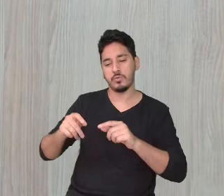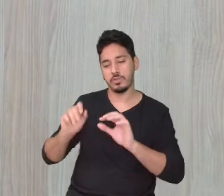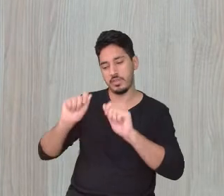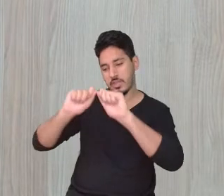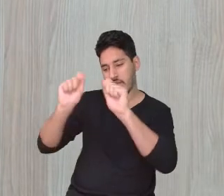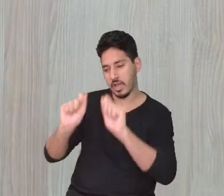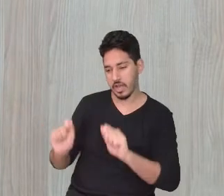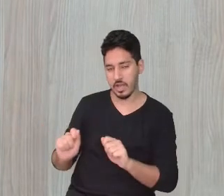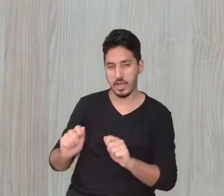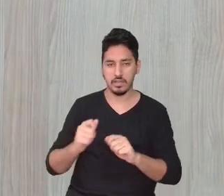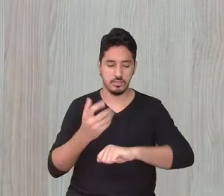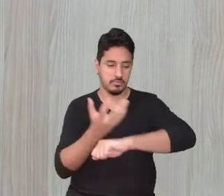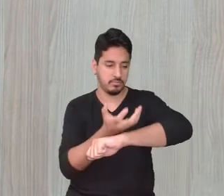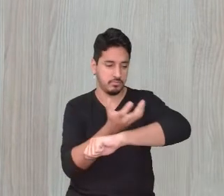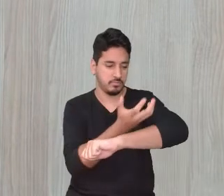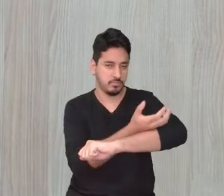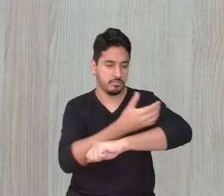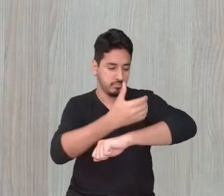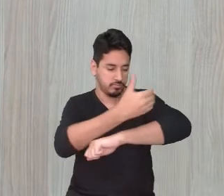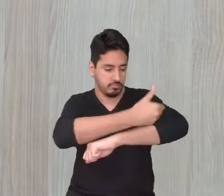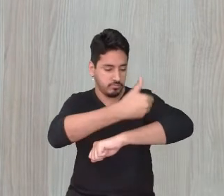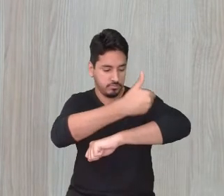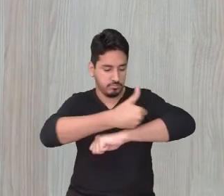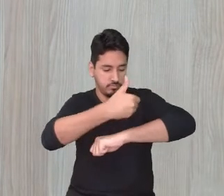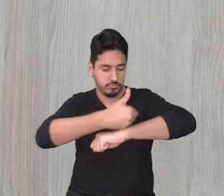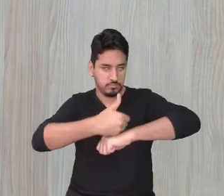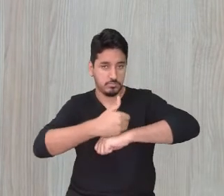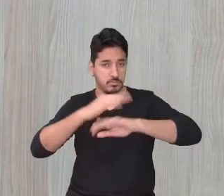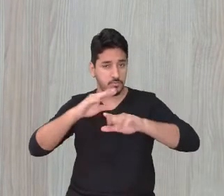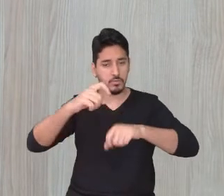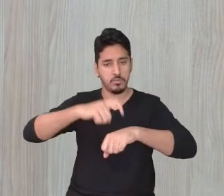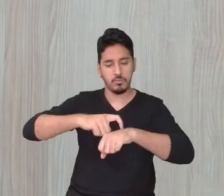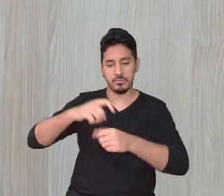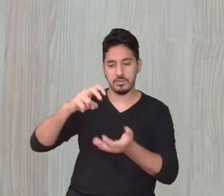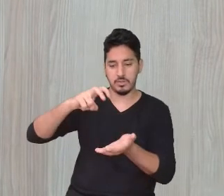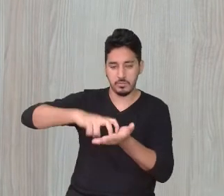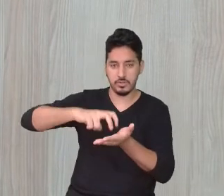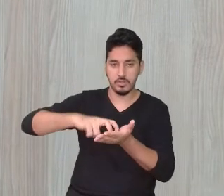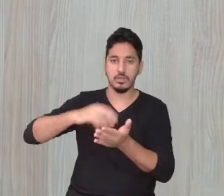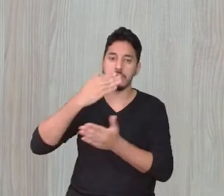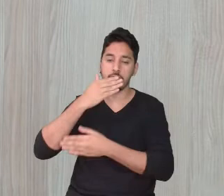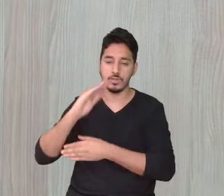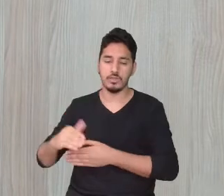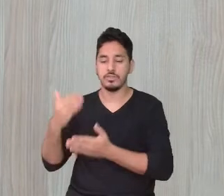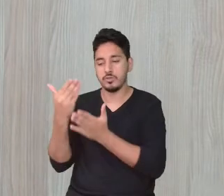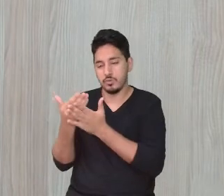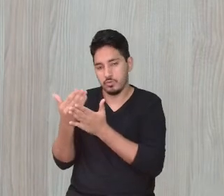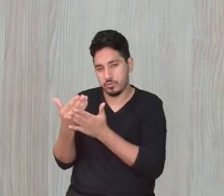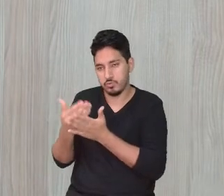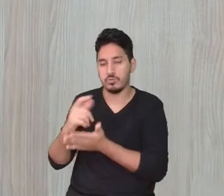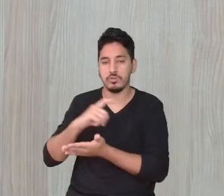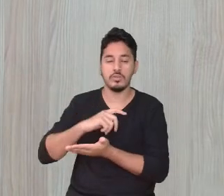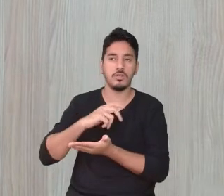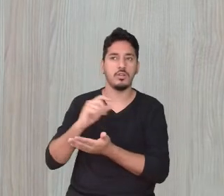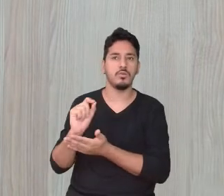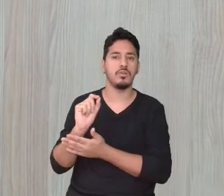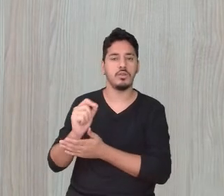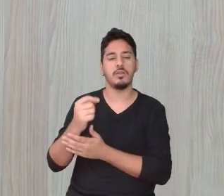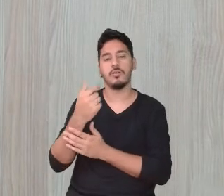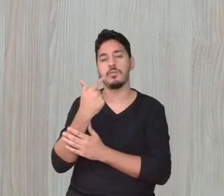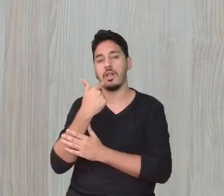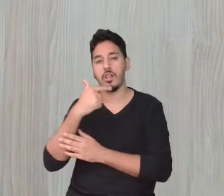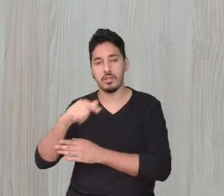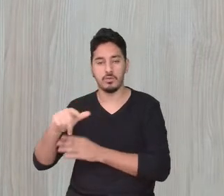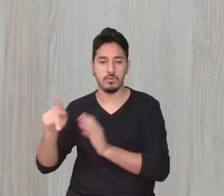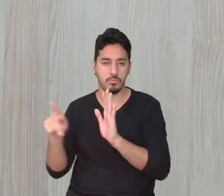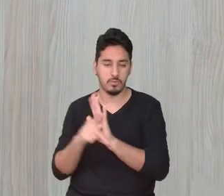né? E durante o momento da manhã, as crianças estudam. Então, eles têm aula desde do idioma